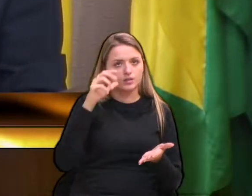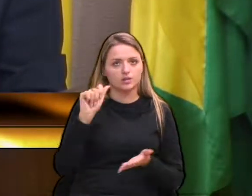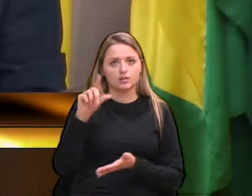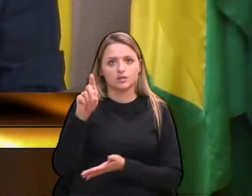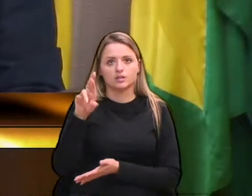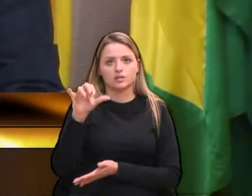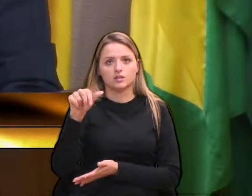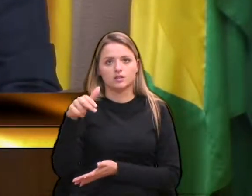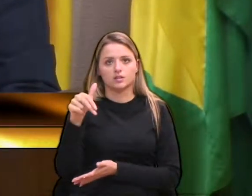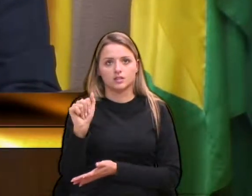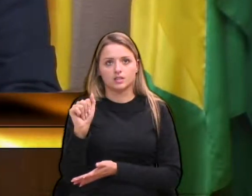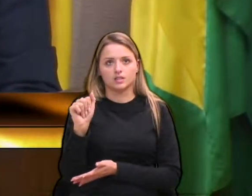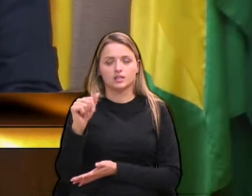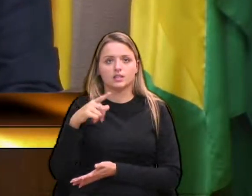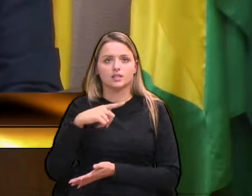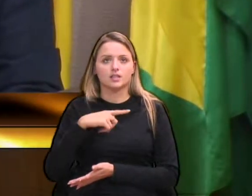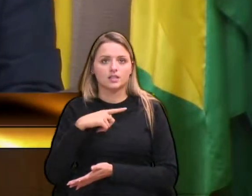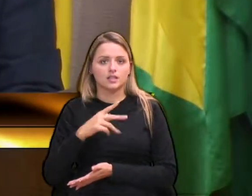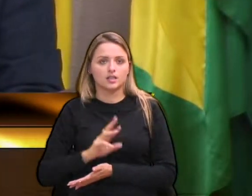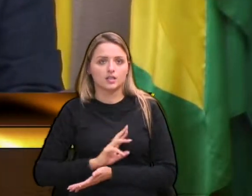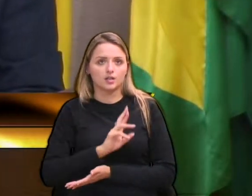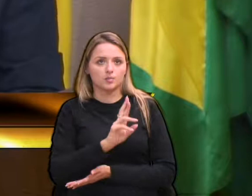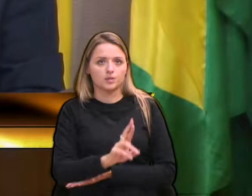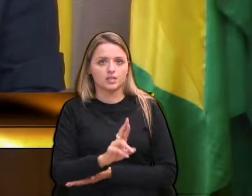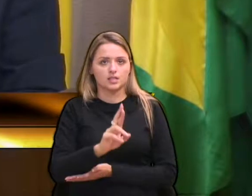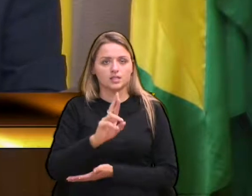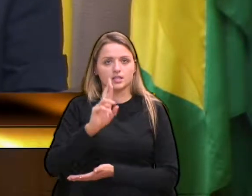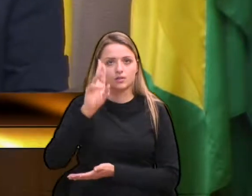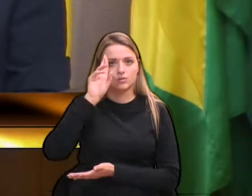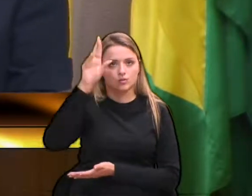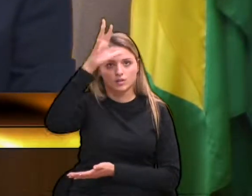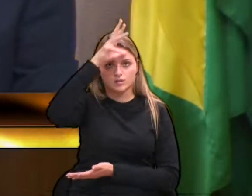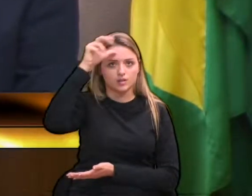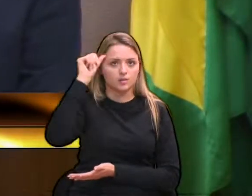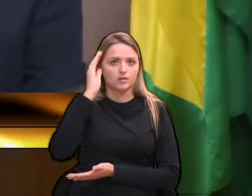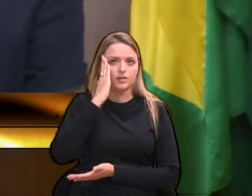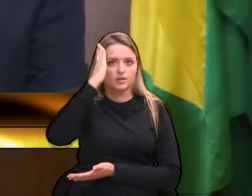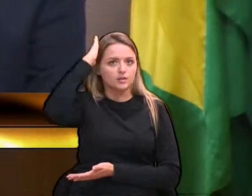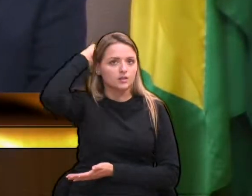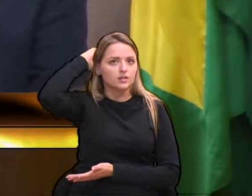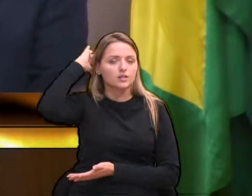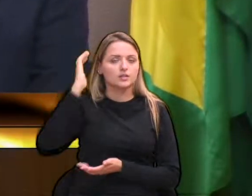Adriana Antunes, que neste ato está representando o prefeito Daniel Guerra,